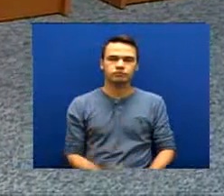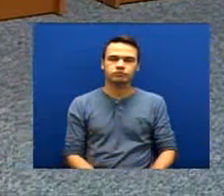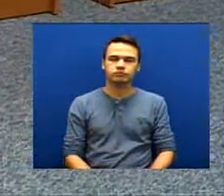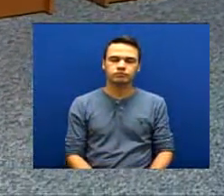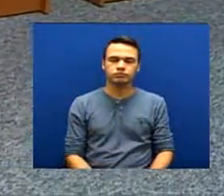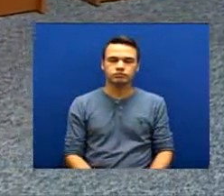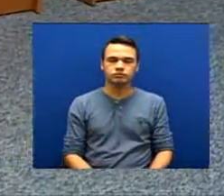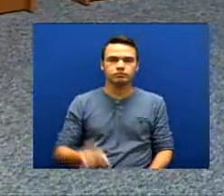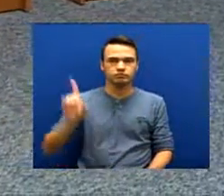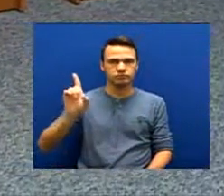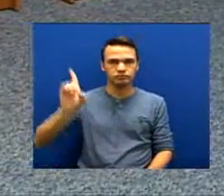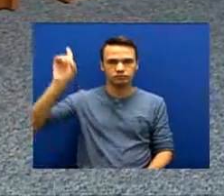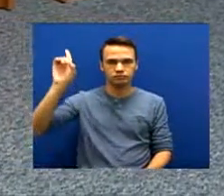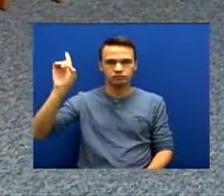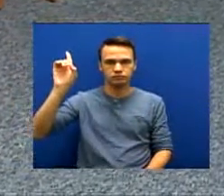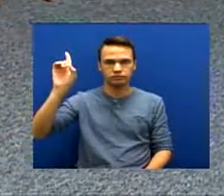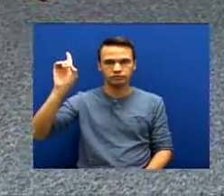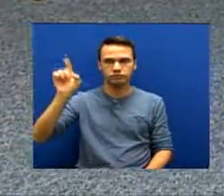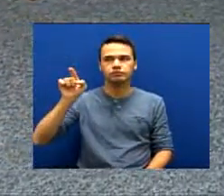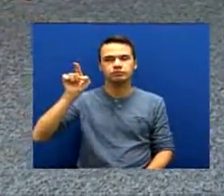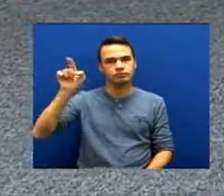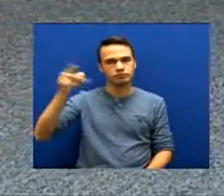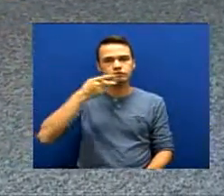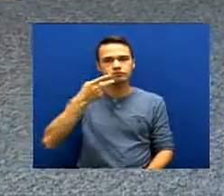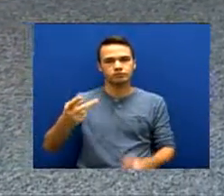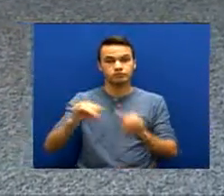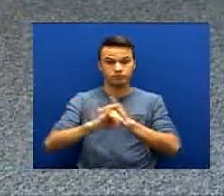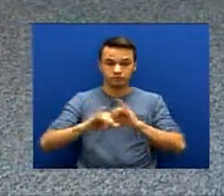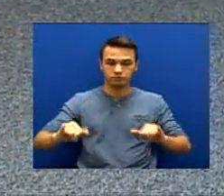Isaías, capítulo de número 41,